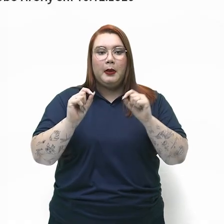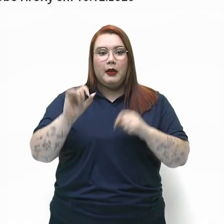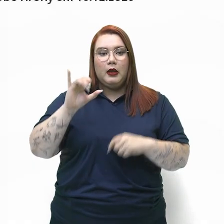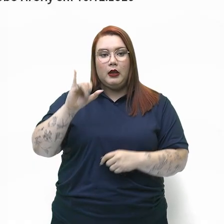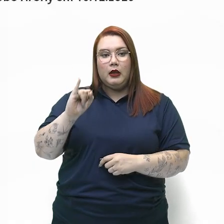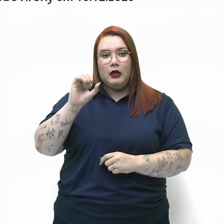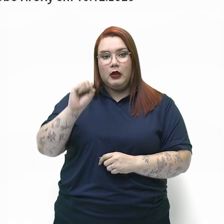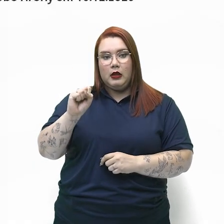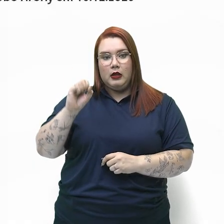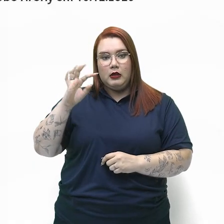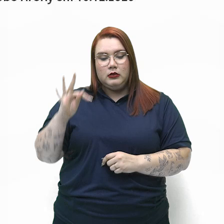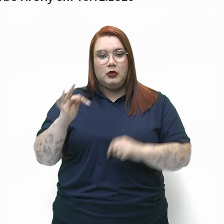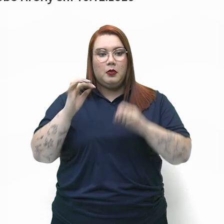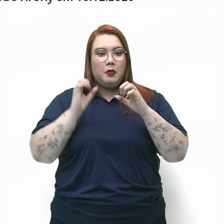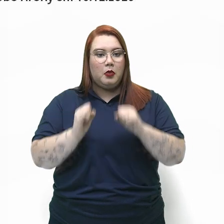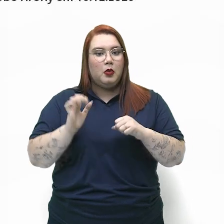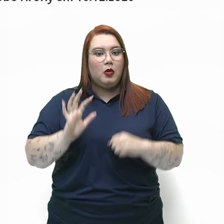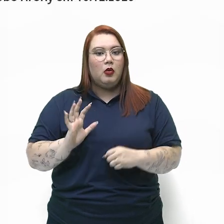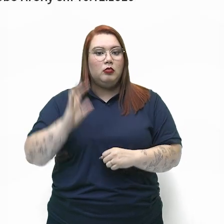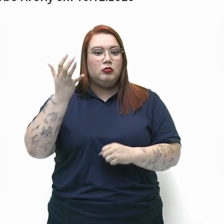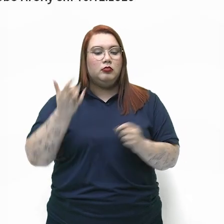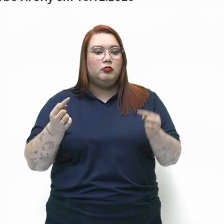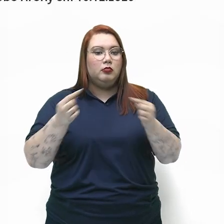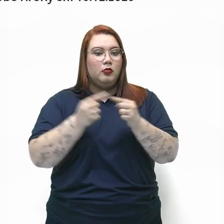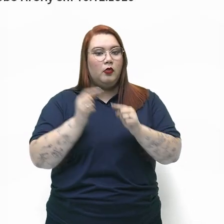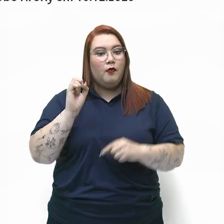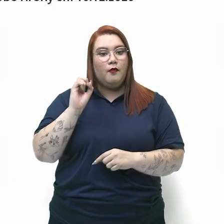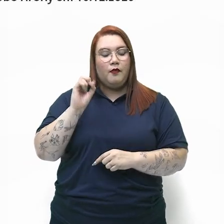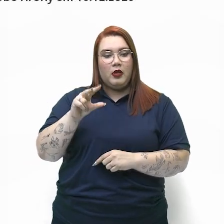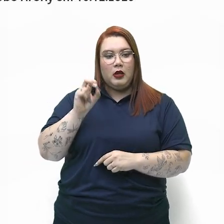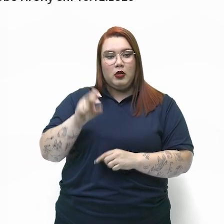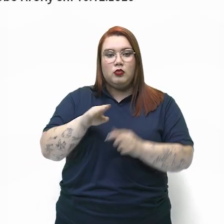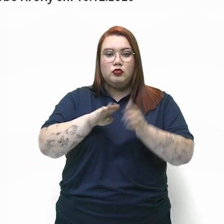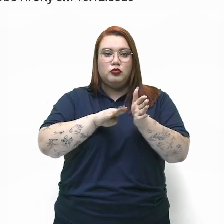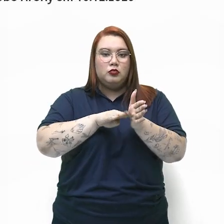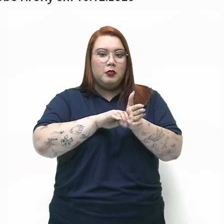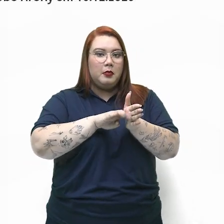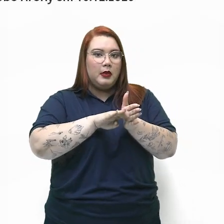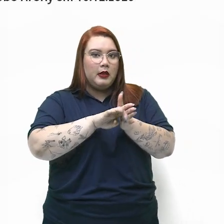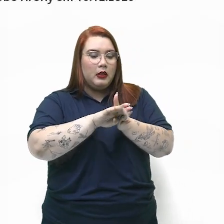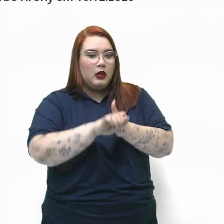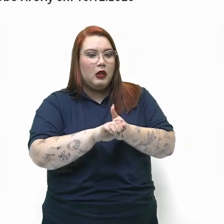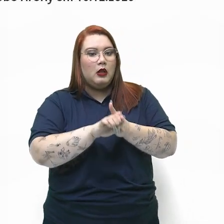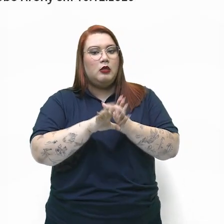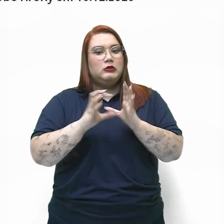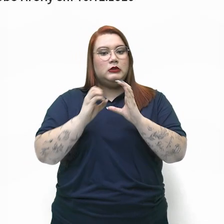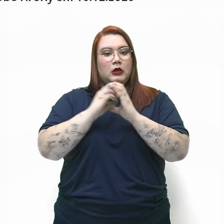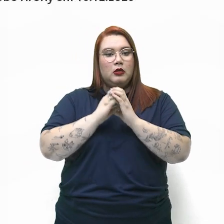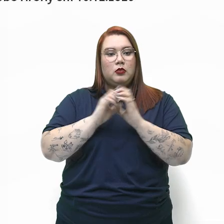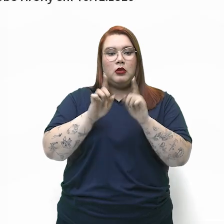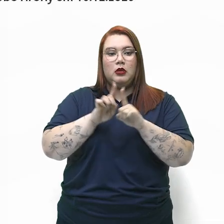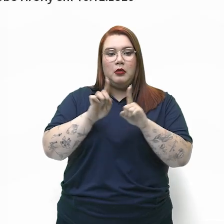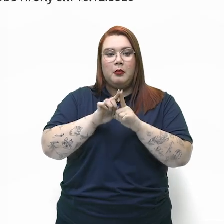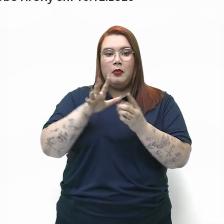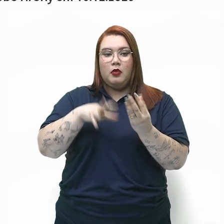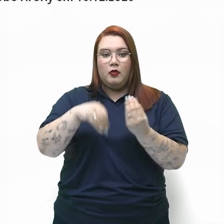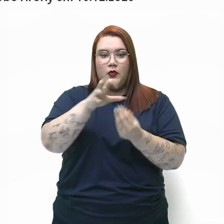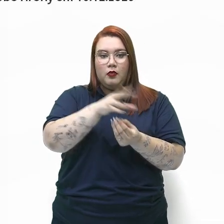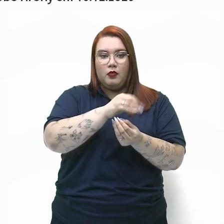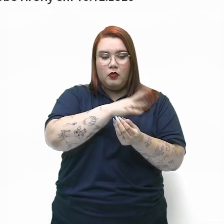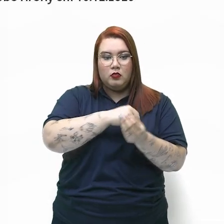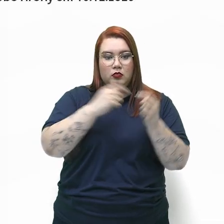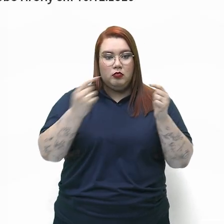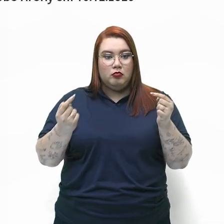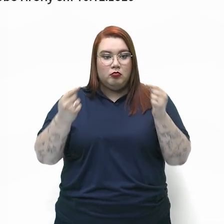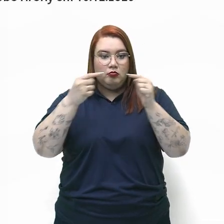ISTs, elas podem ser causadas por vírus, bactérias, protozoários e fungos, os quais